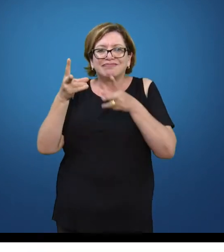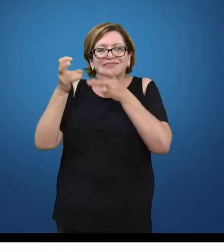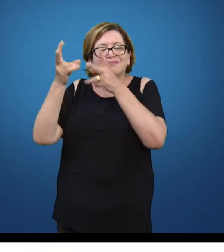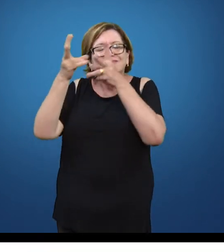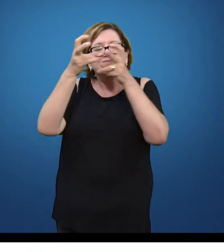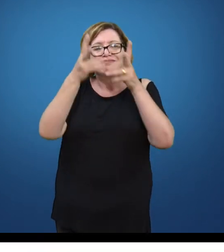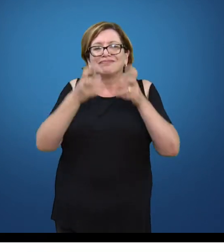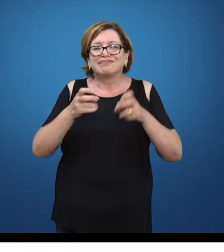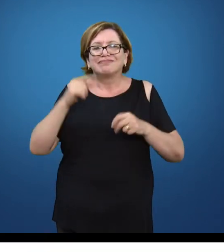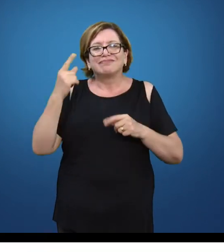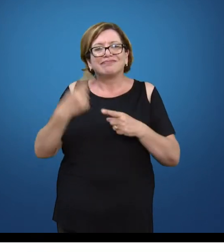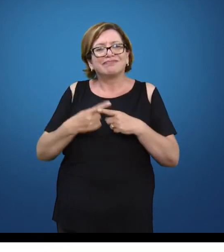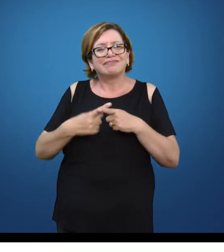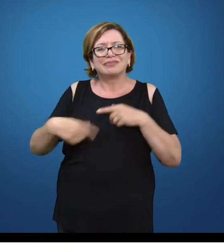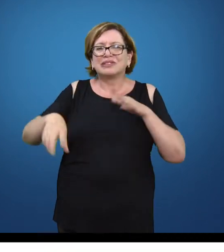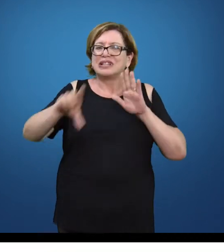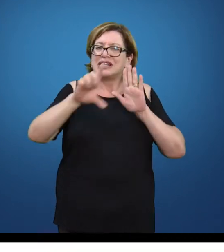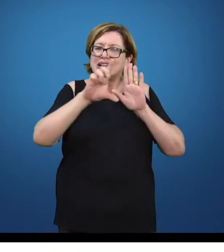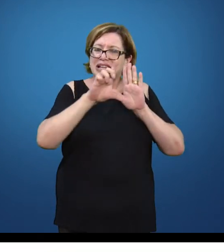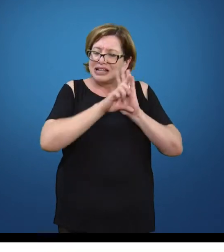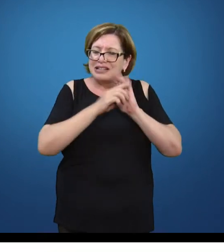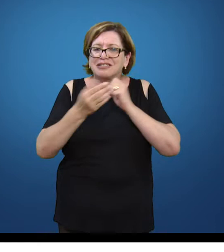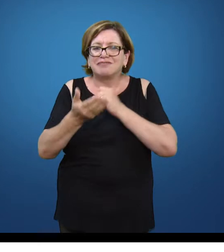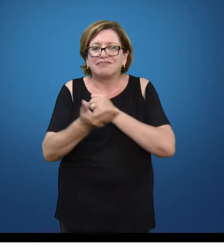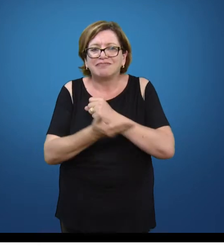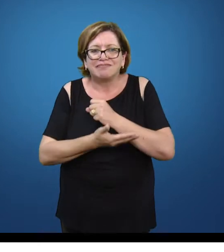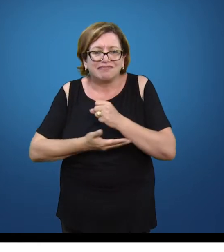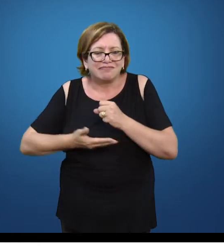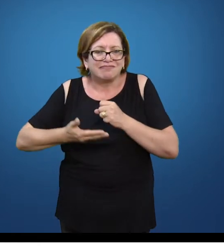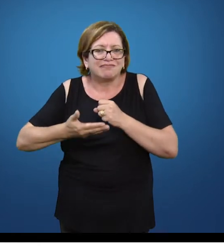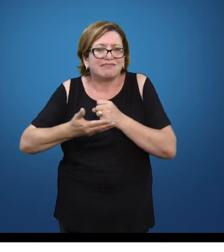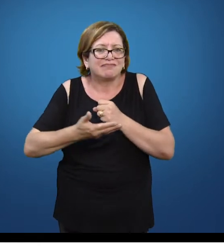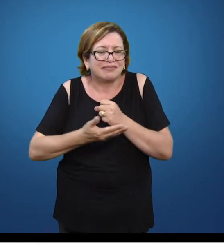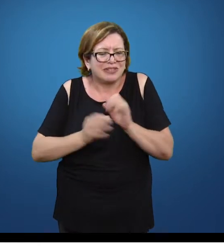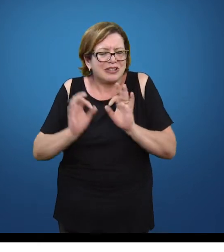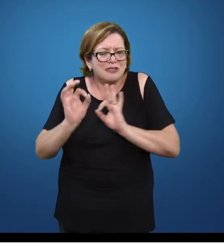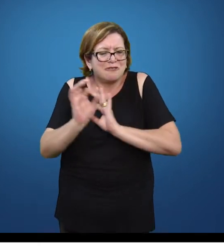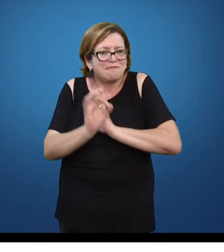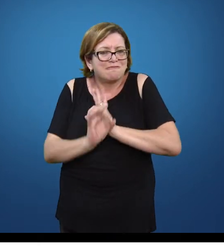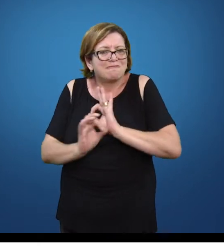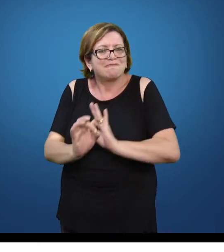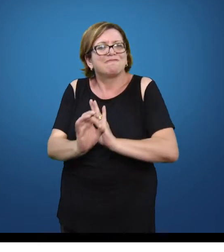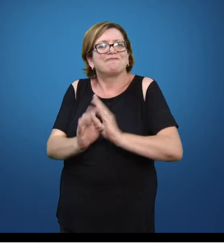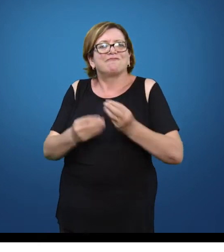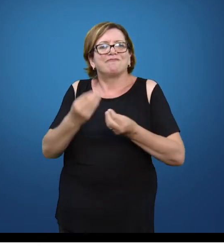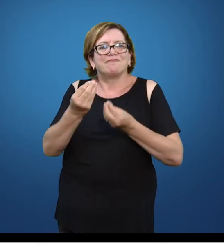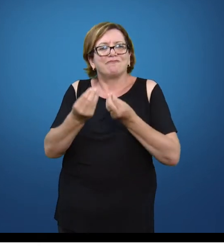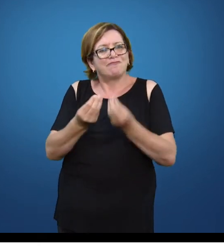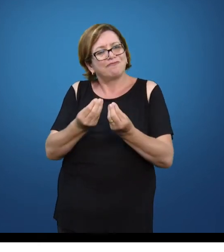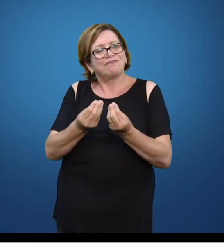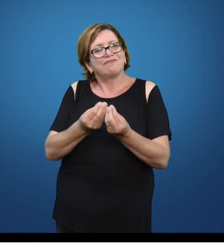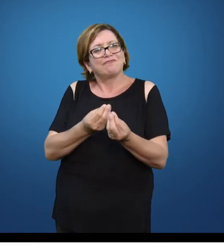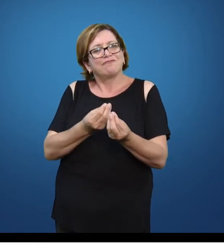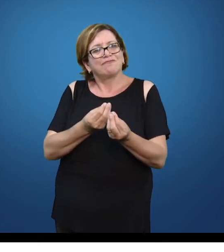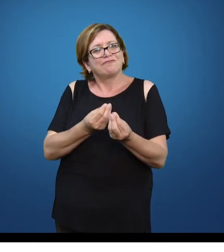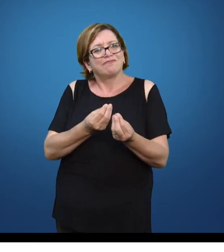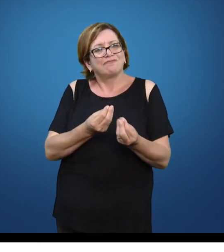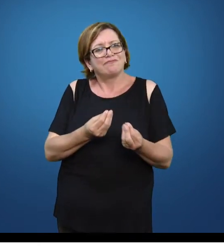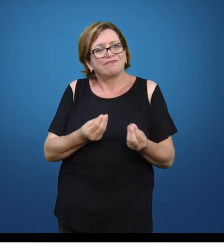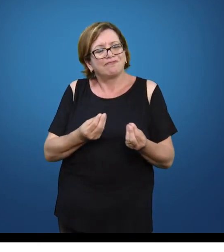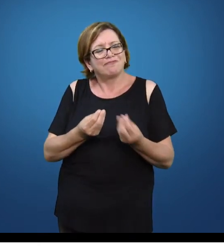verificar, porque a legislação que embasa, a legislação que consolida, a legislação que está